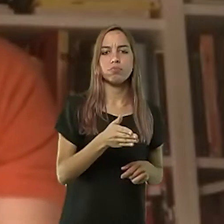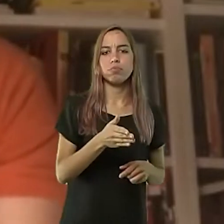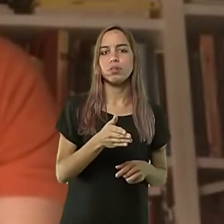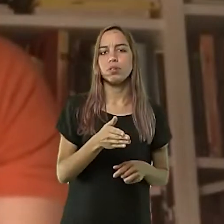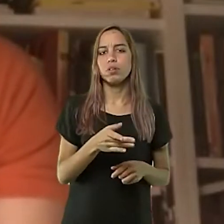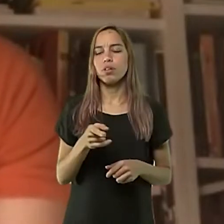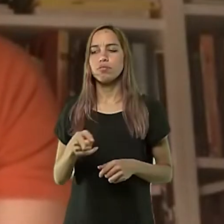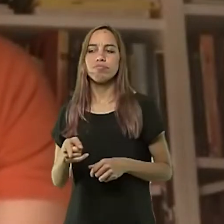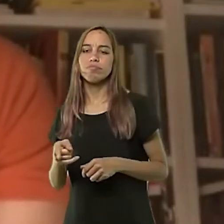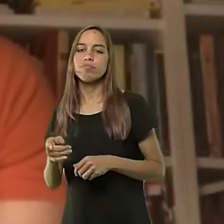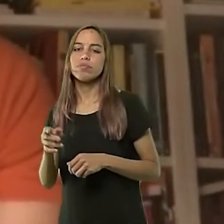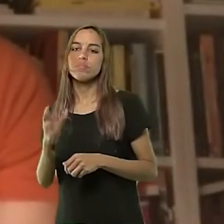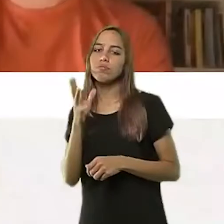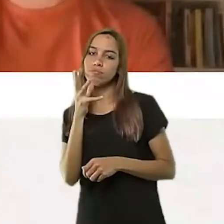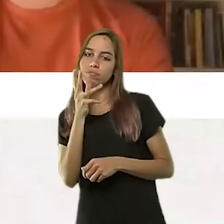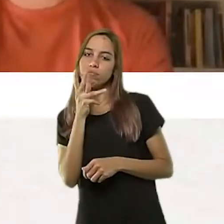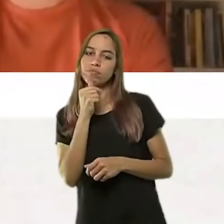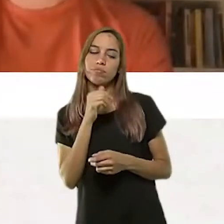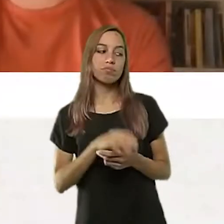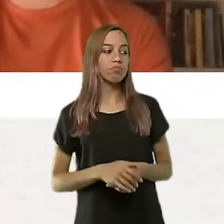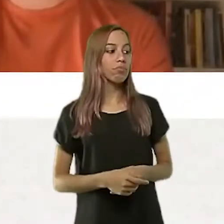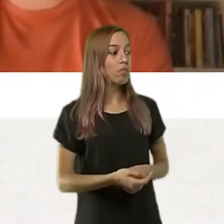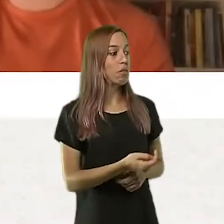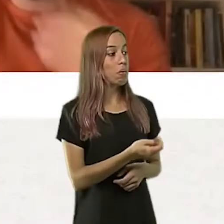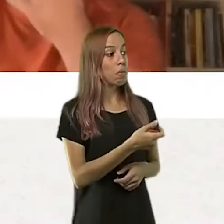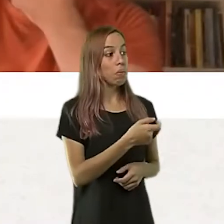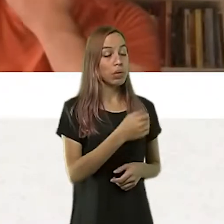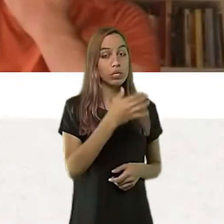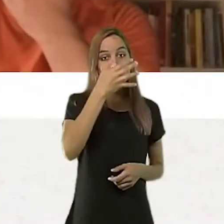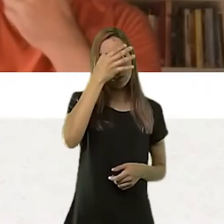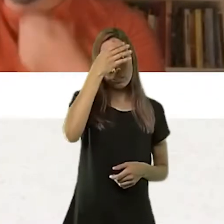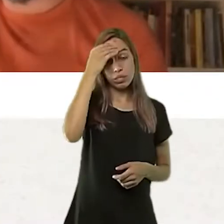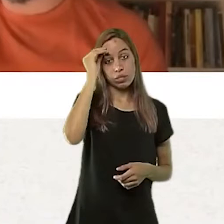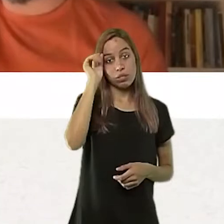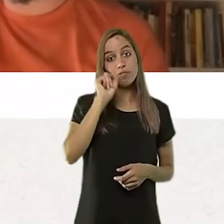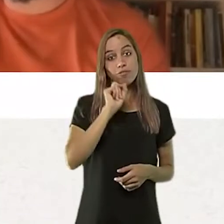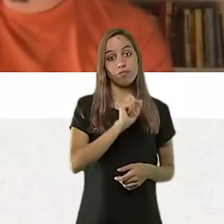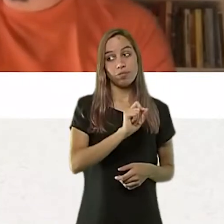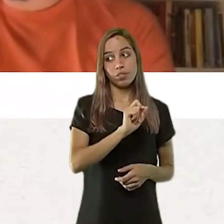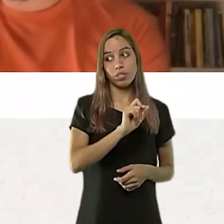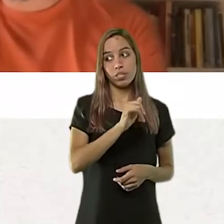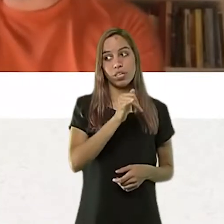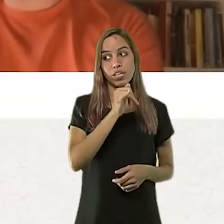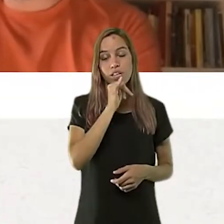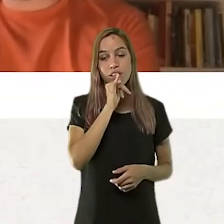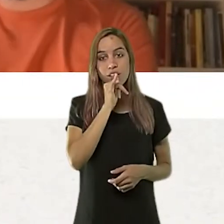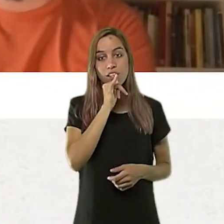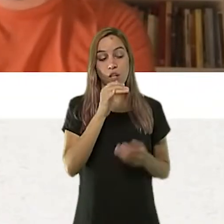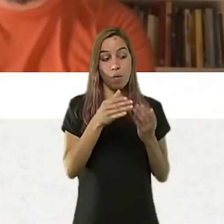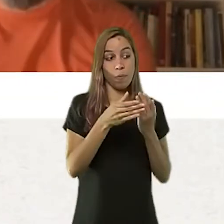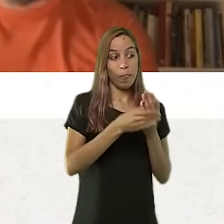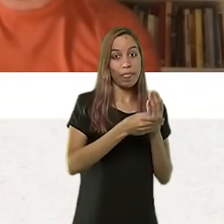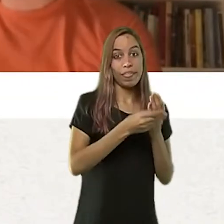intuitiva. Eu quase ia esquecendo, nós temos que falar da boneca de Koskova.